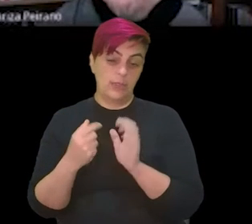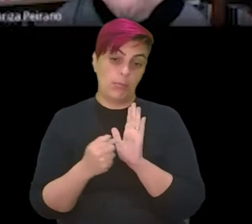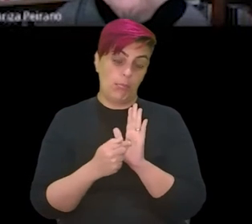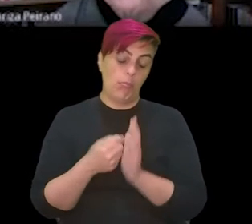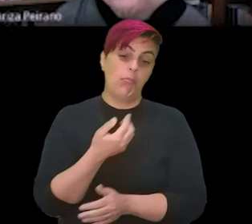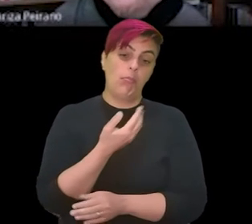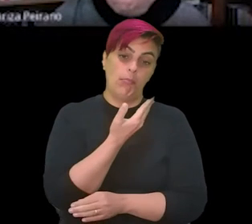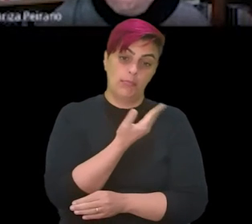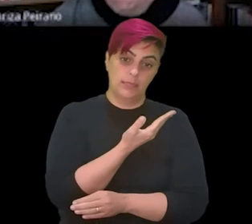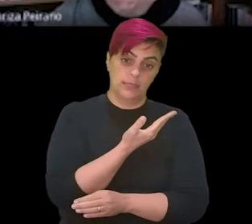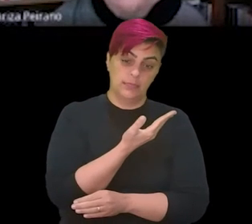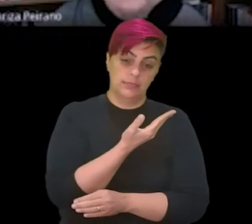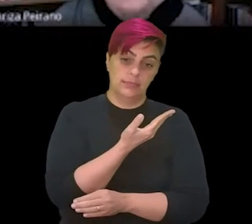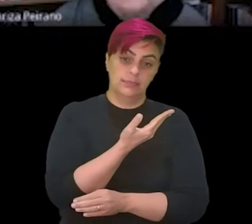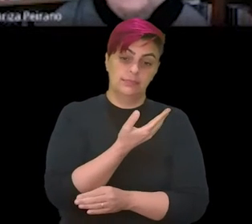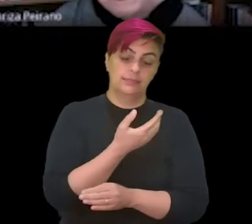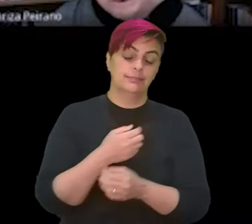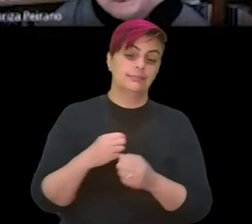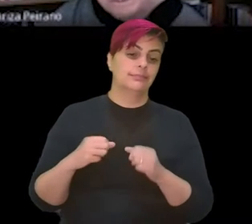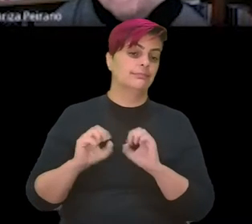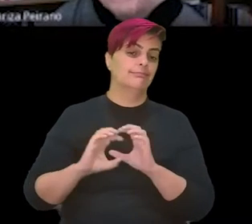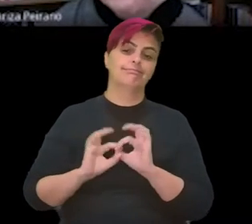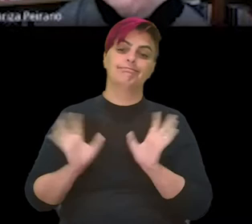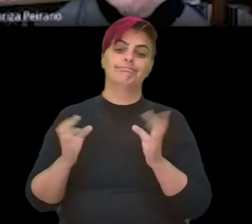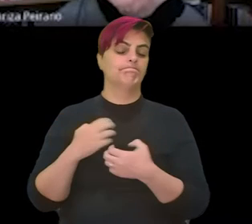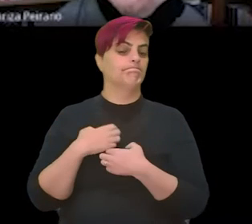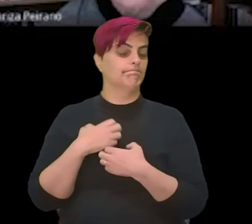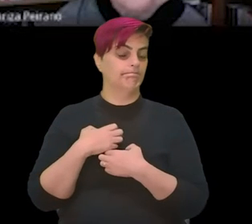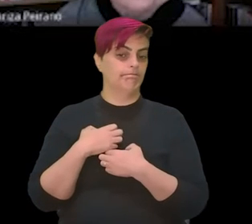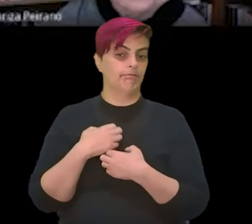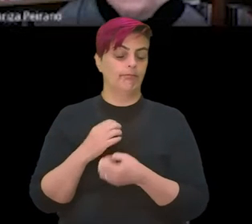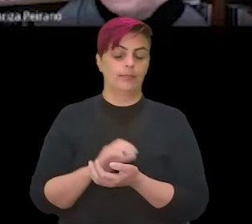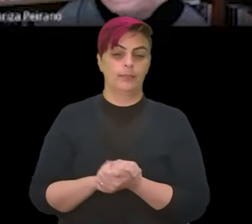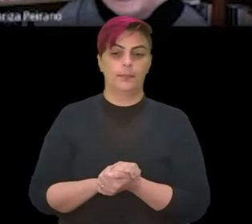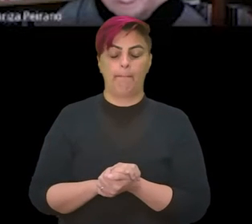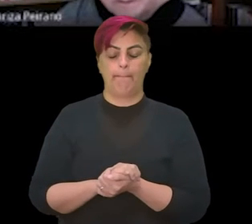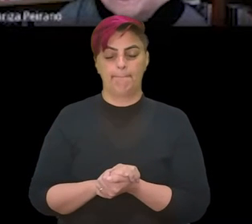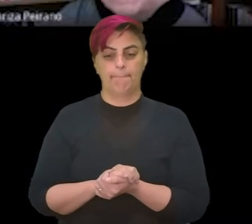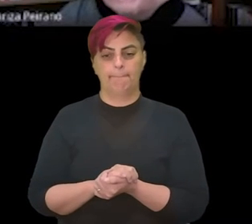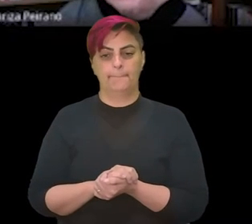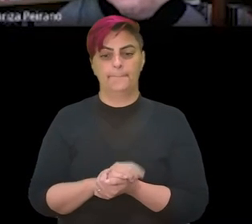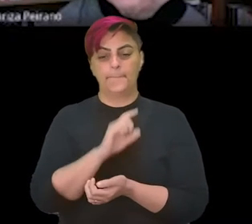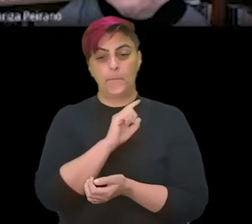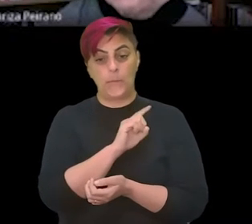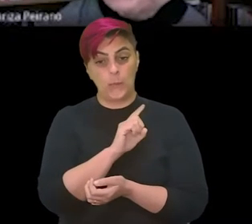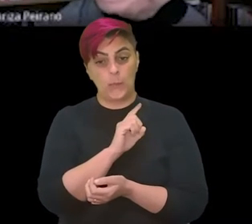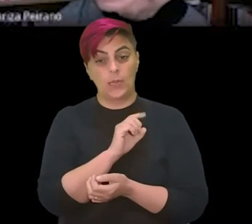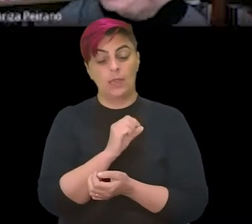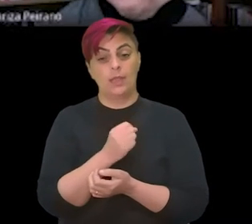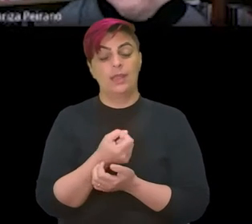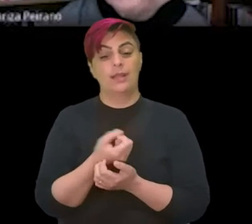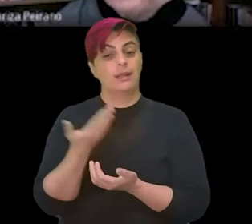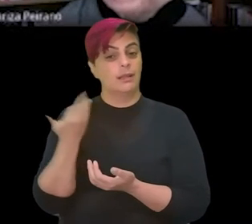mostra Malinowski mais à vontade. Billy Hancock, entre parênteses, era